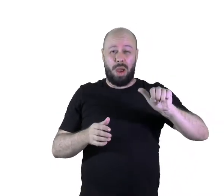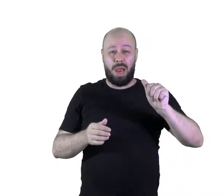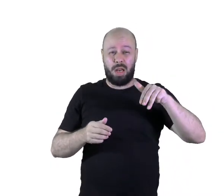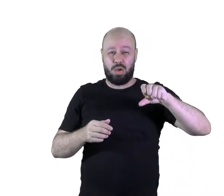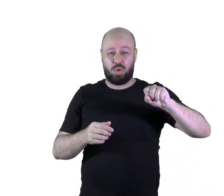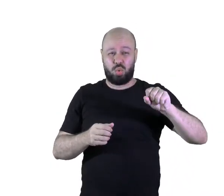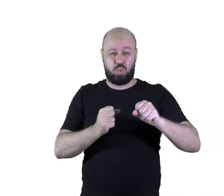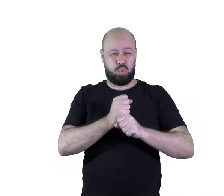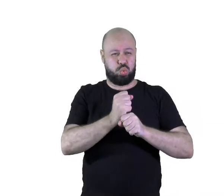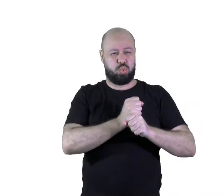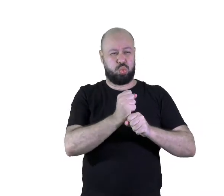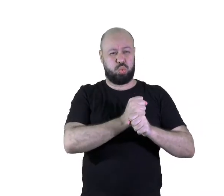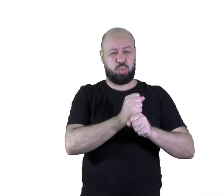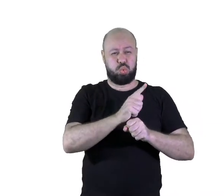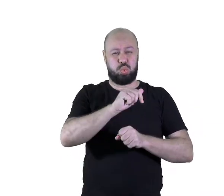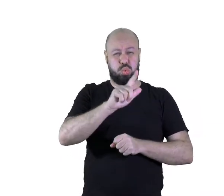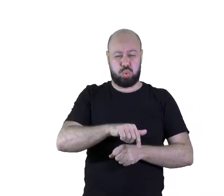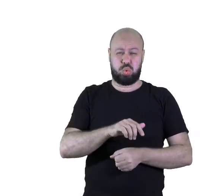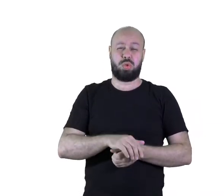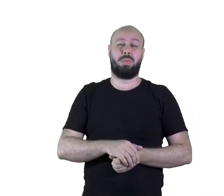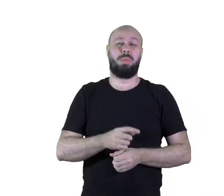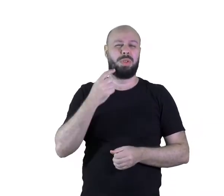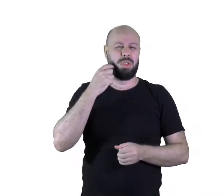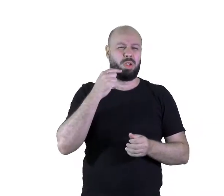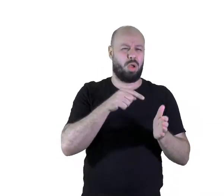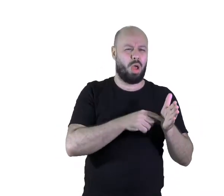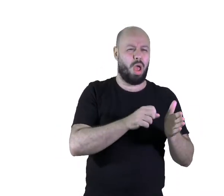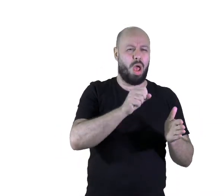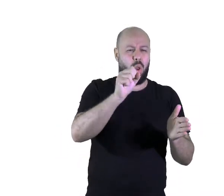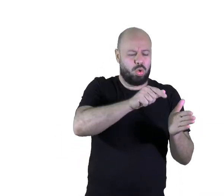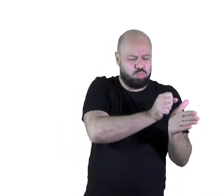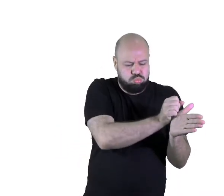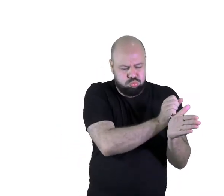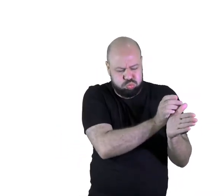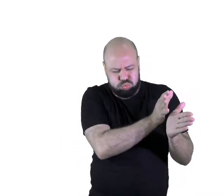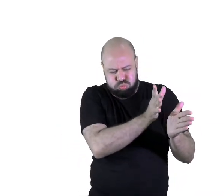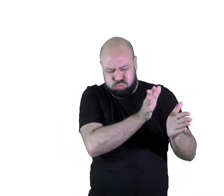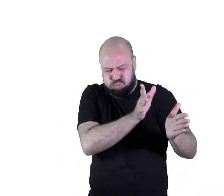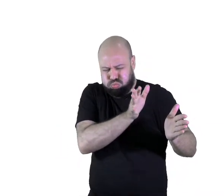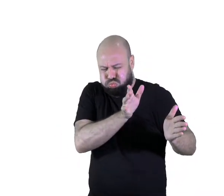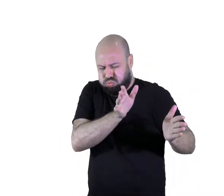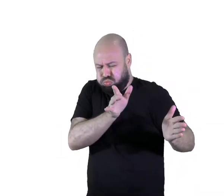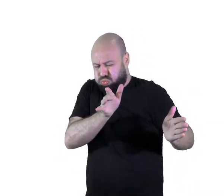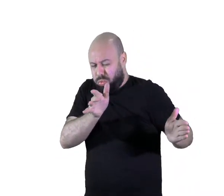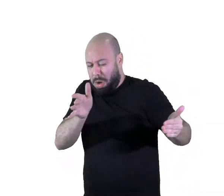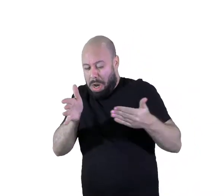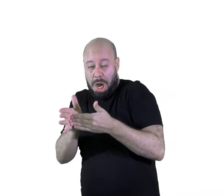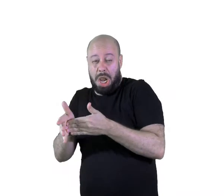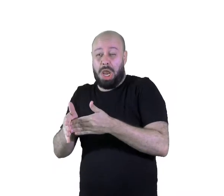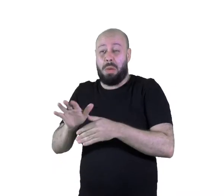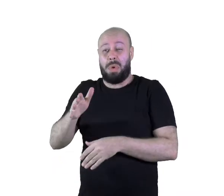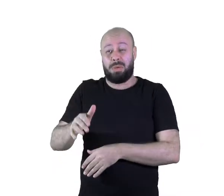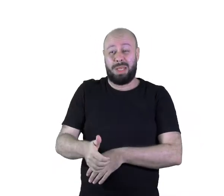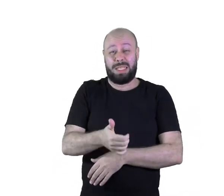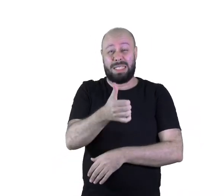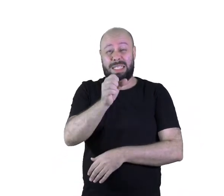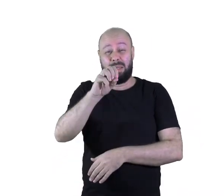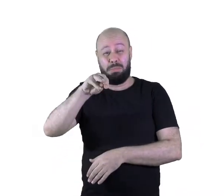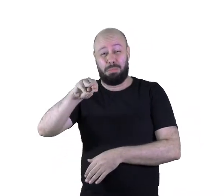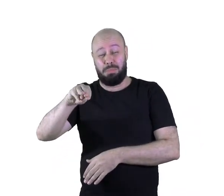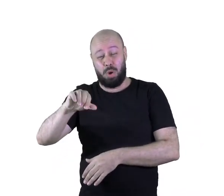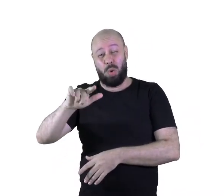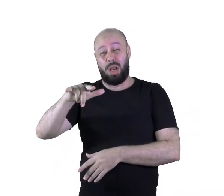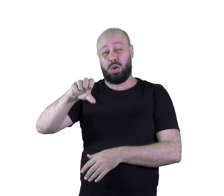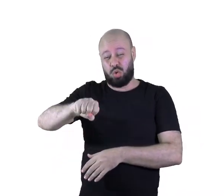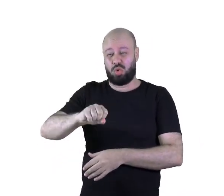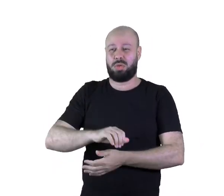luz demora 100 mil anos para sair de um lado da Via Láctea para chegar até o outro lado, né, dela. Mais para frente a gente vai